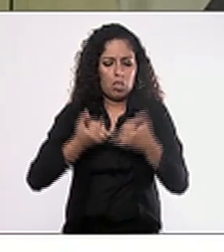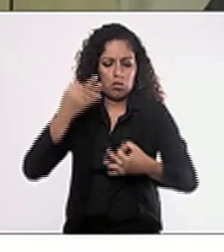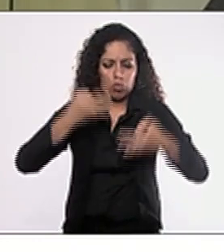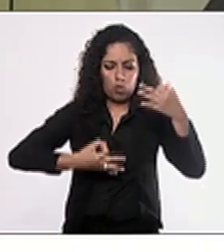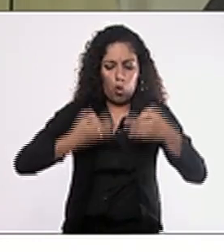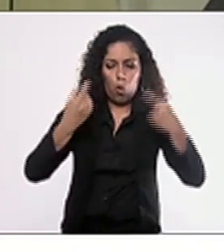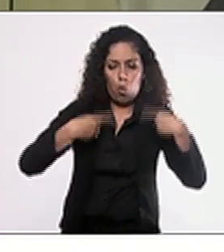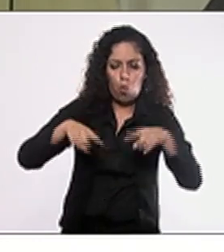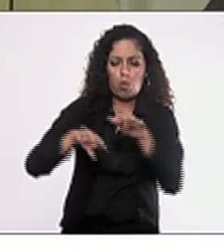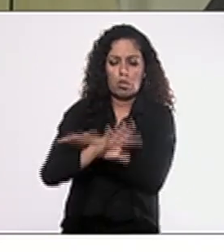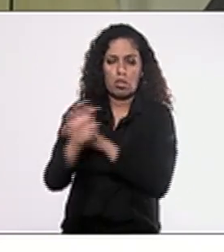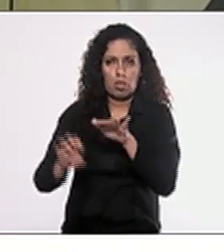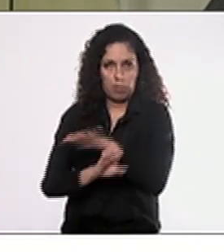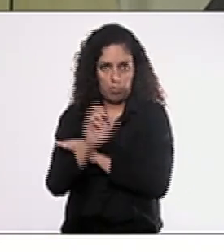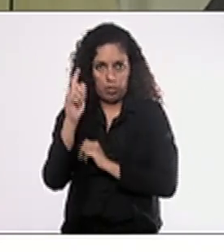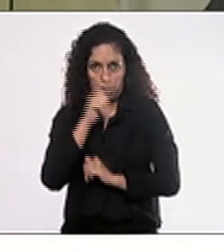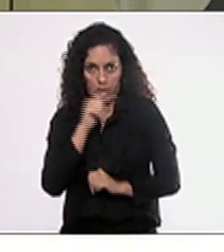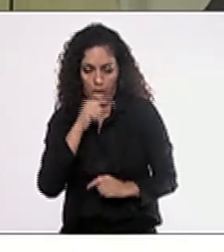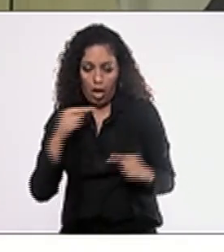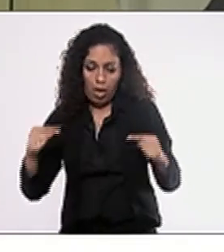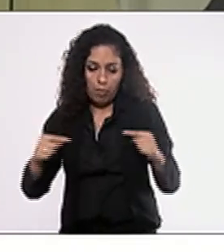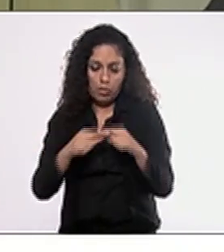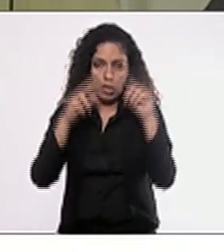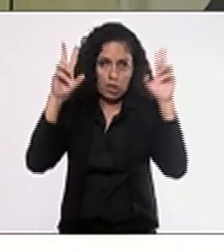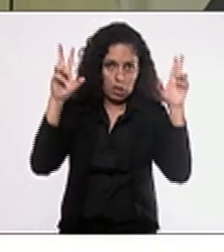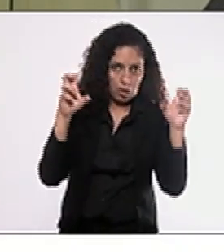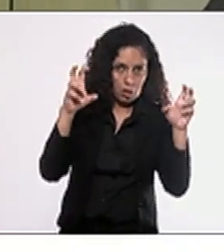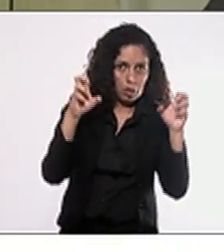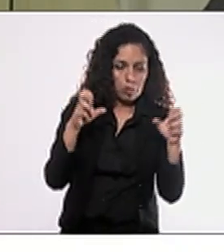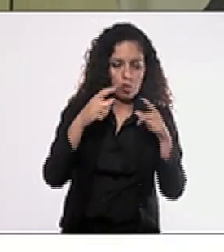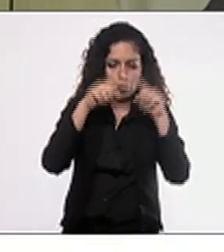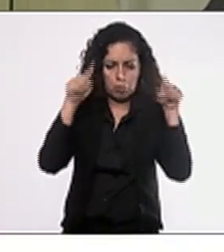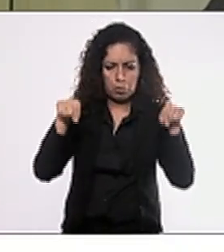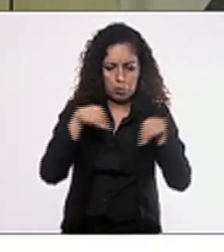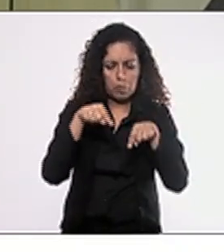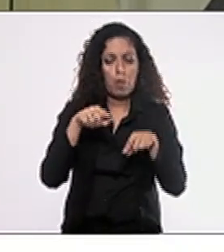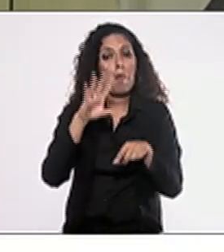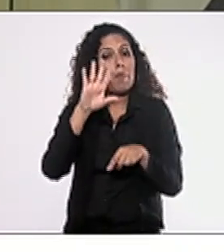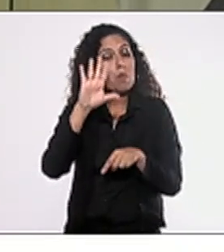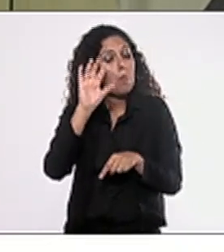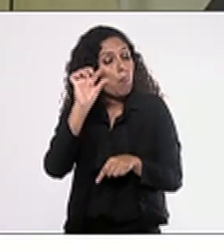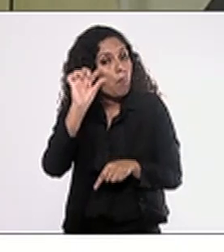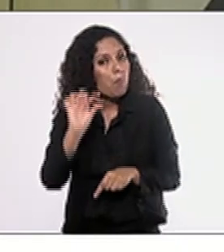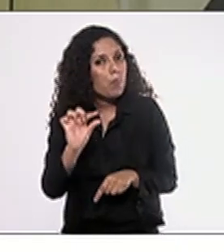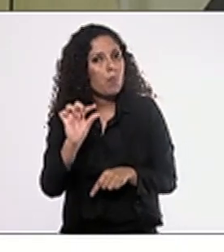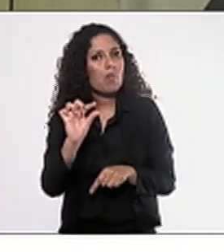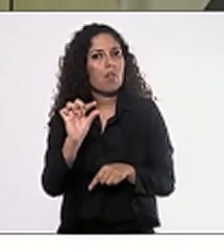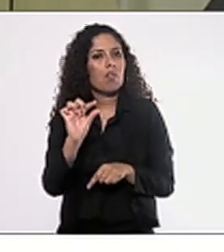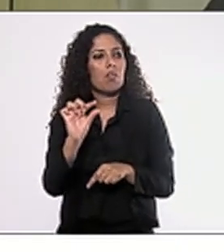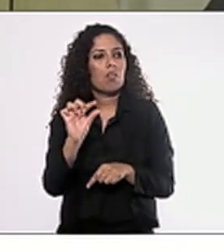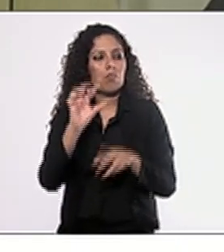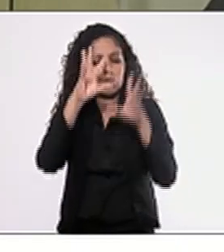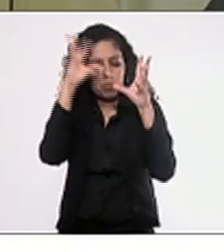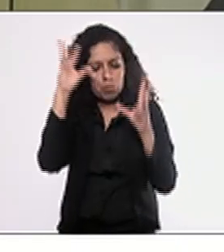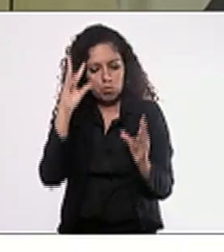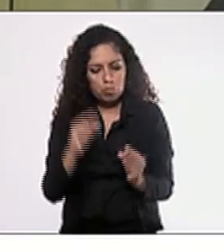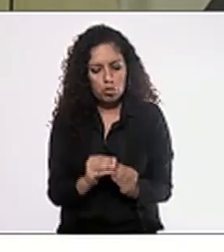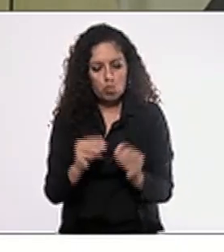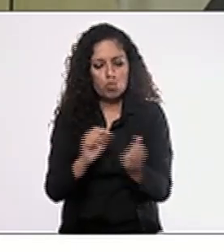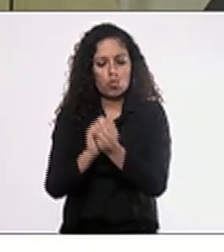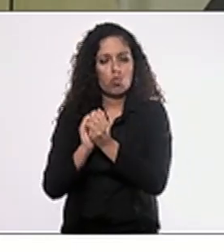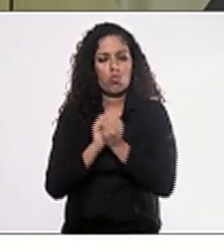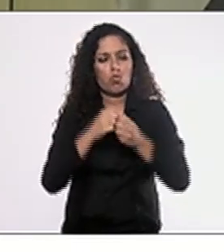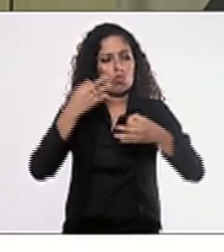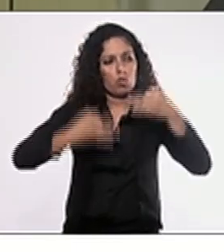contra a SEDAI por esse tipo de questionamento, em poucas delas se consegue concluir judicialmente